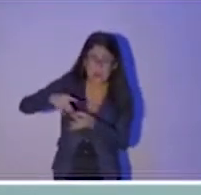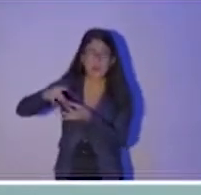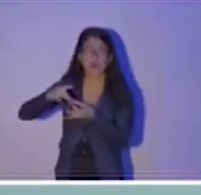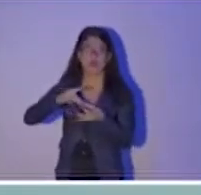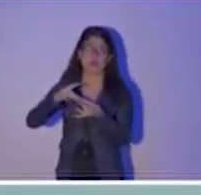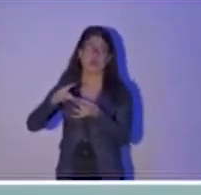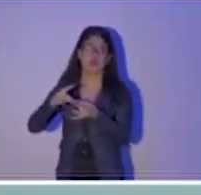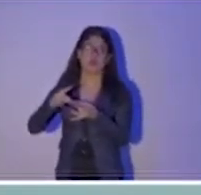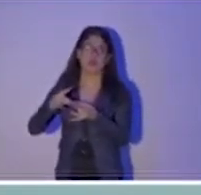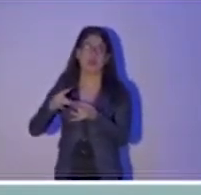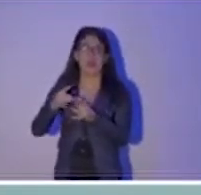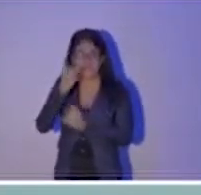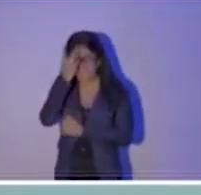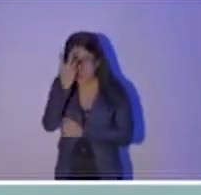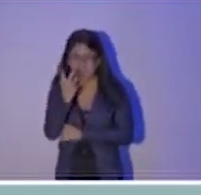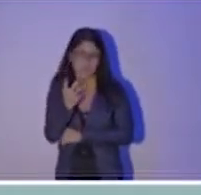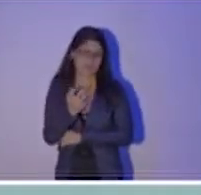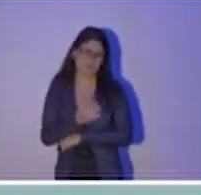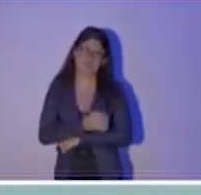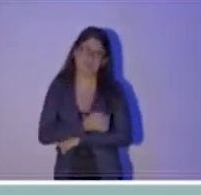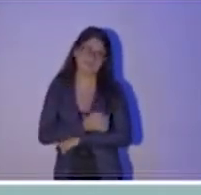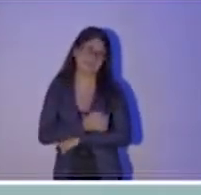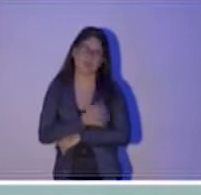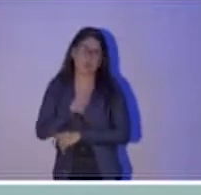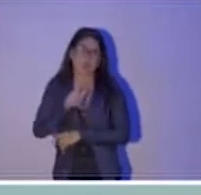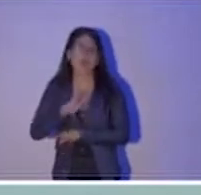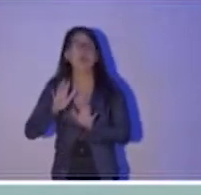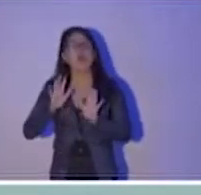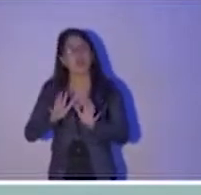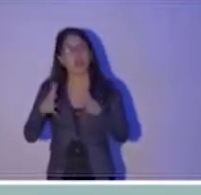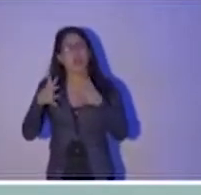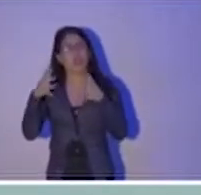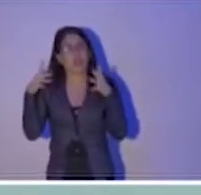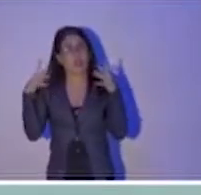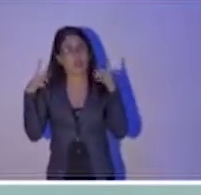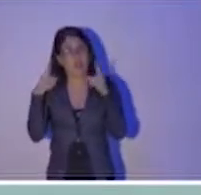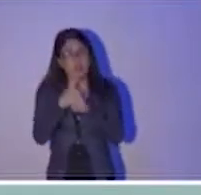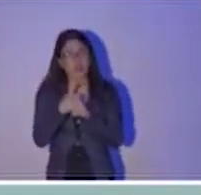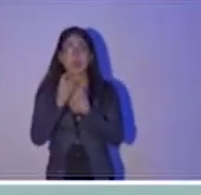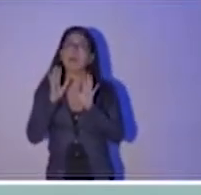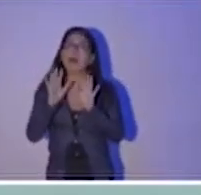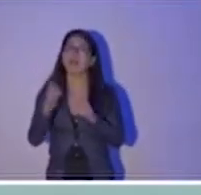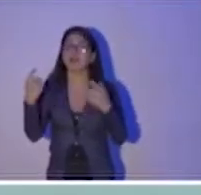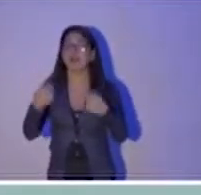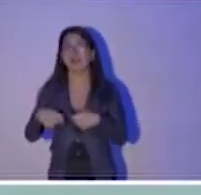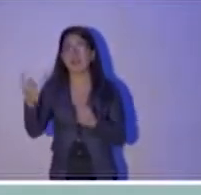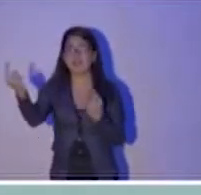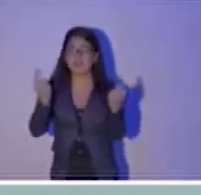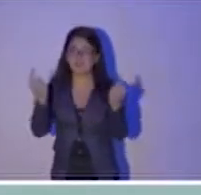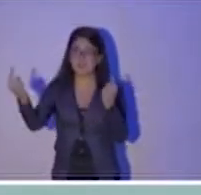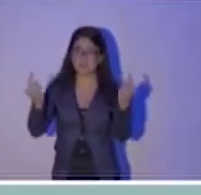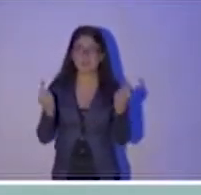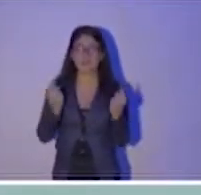um pouco. Completamente difícil, mas permite uma aproximação. É muito diferente você estar